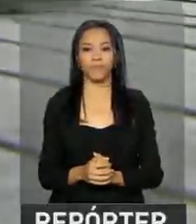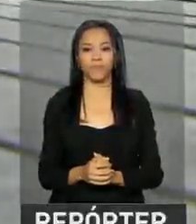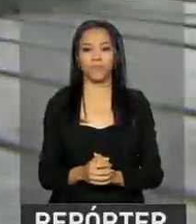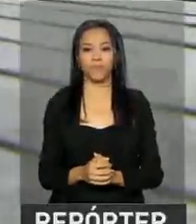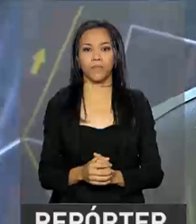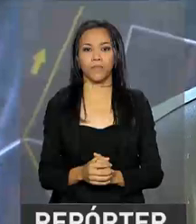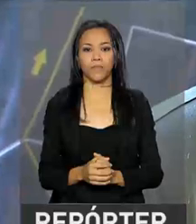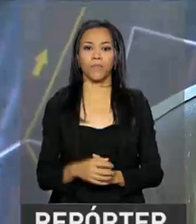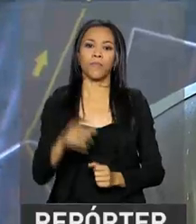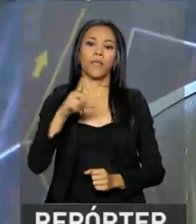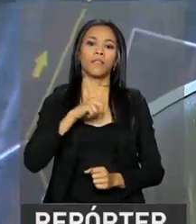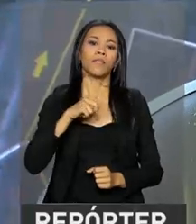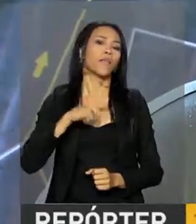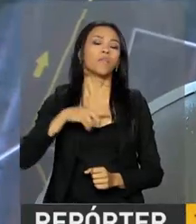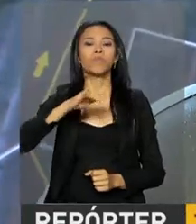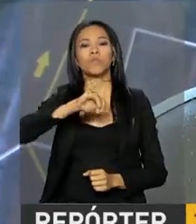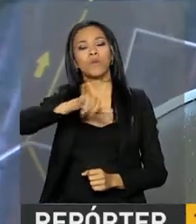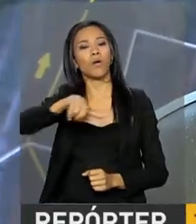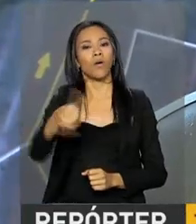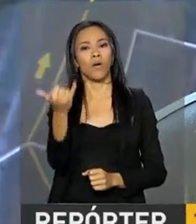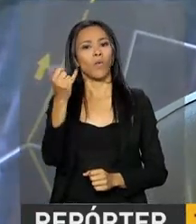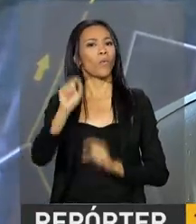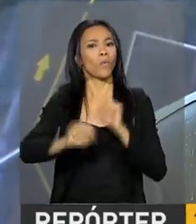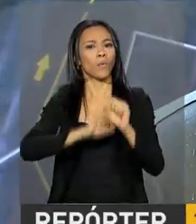Criamos possibilidades para ciclistas de todas as